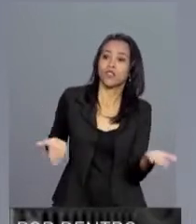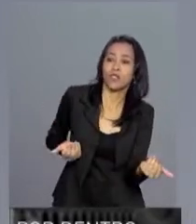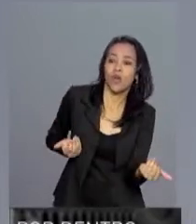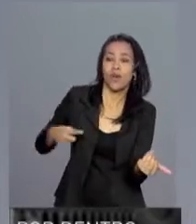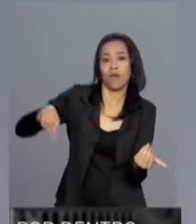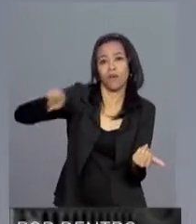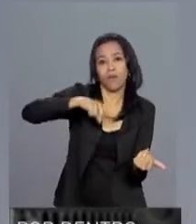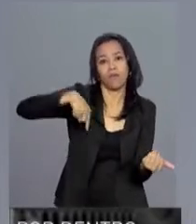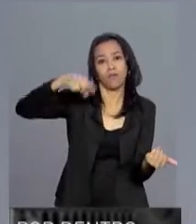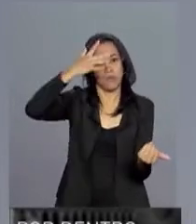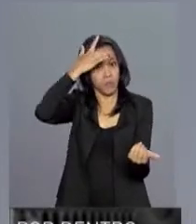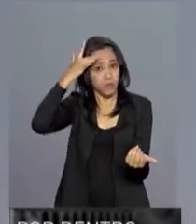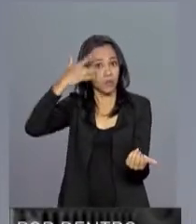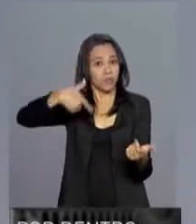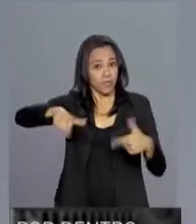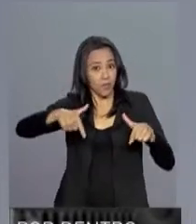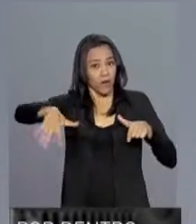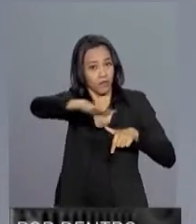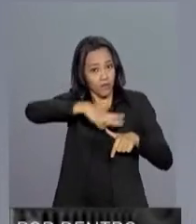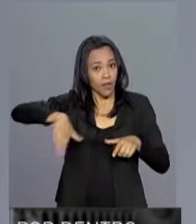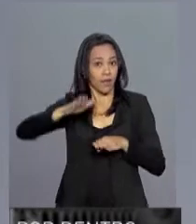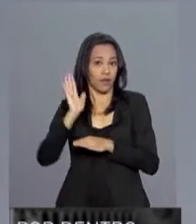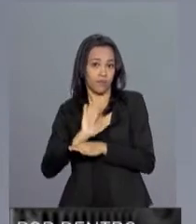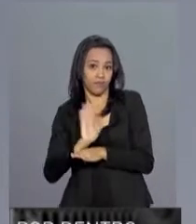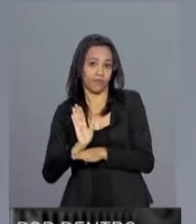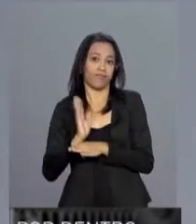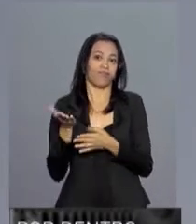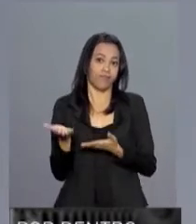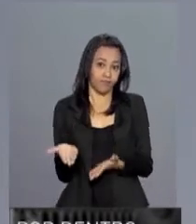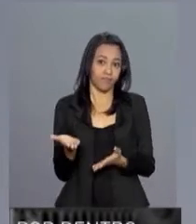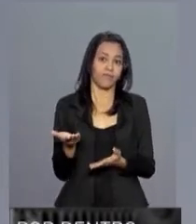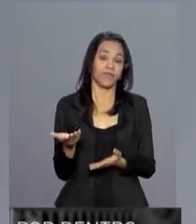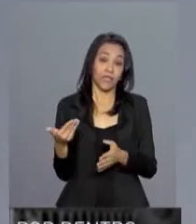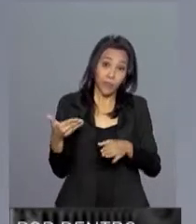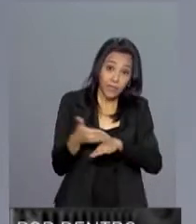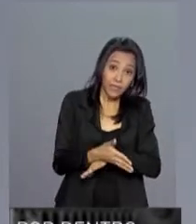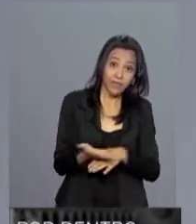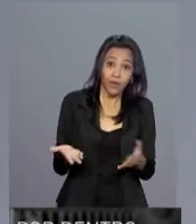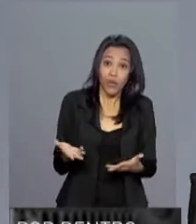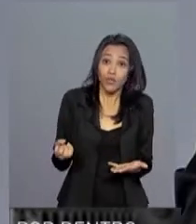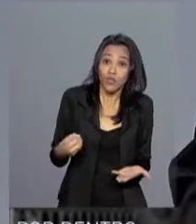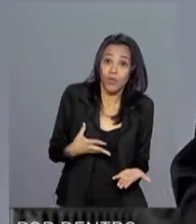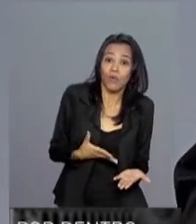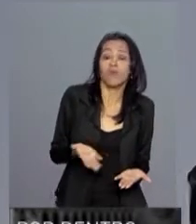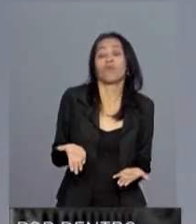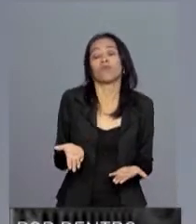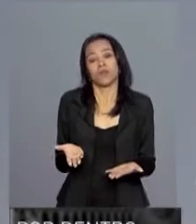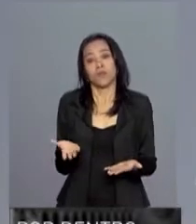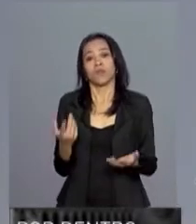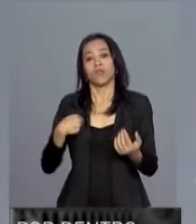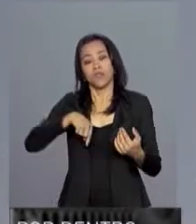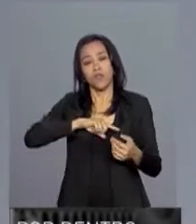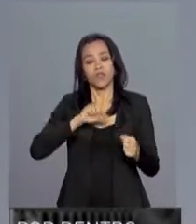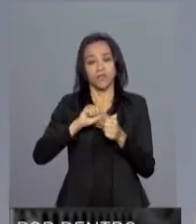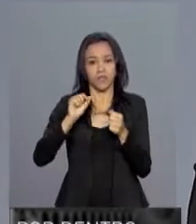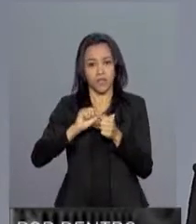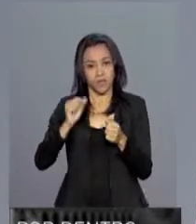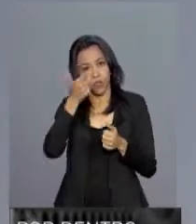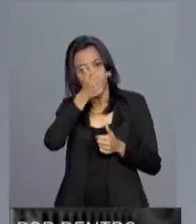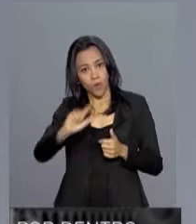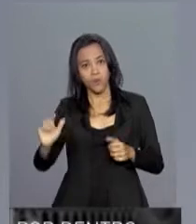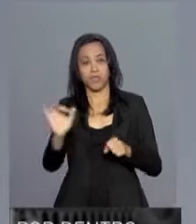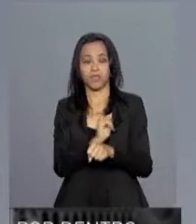agora é no no mercado é e também tomamos uma série de medidas para